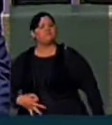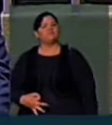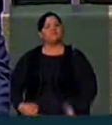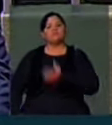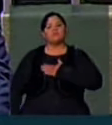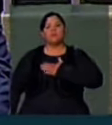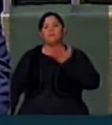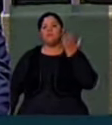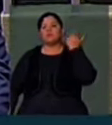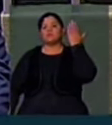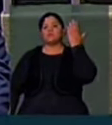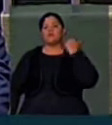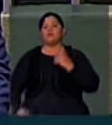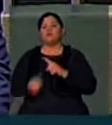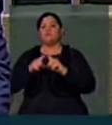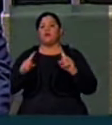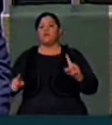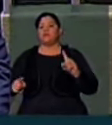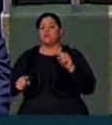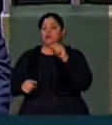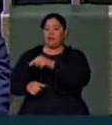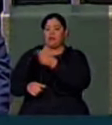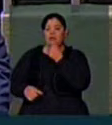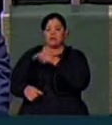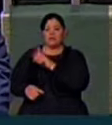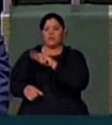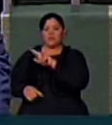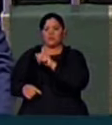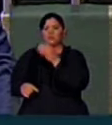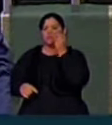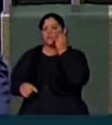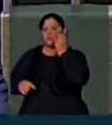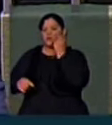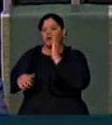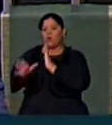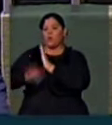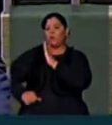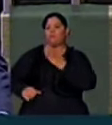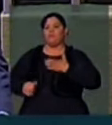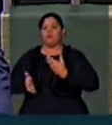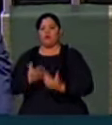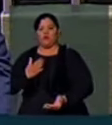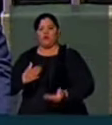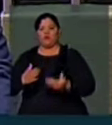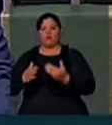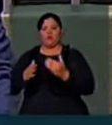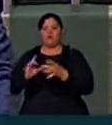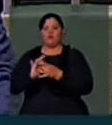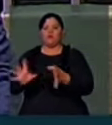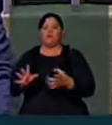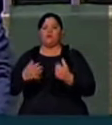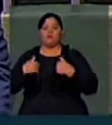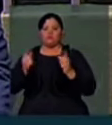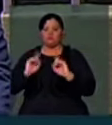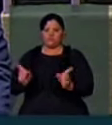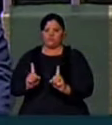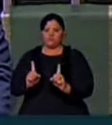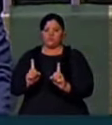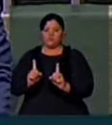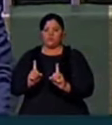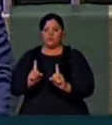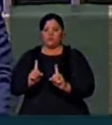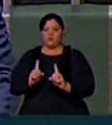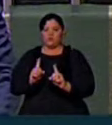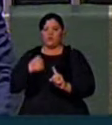Fernandinho Beiramar nunca tentou roubar a minha liberdade. E eu comparo a Comissão da Verdade, que está aí,